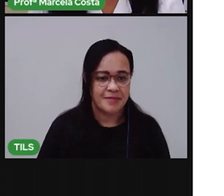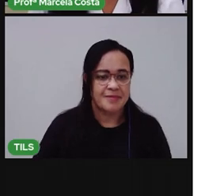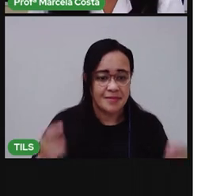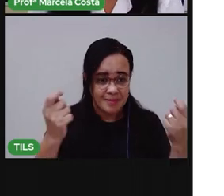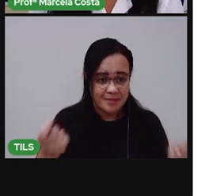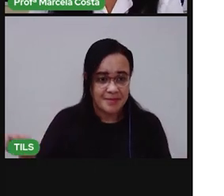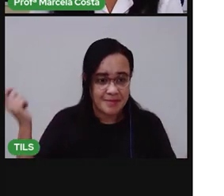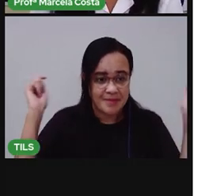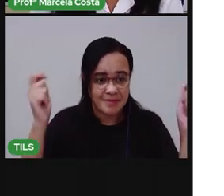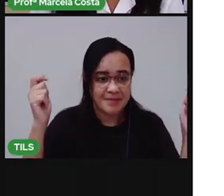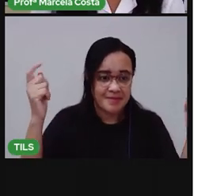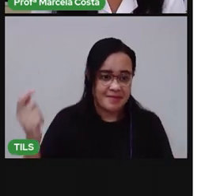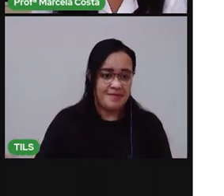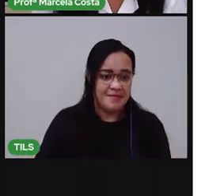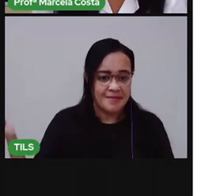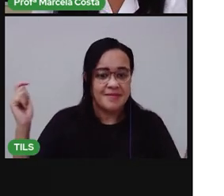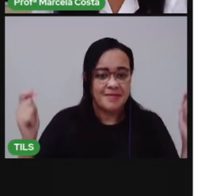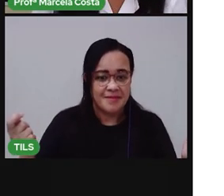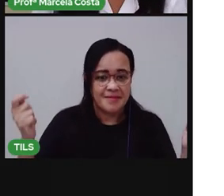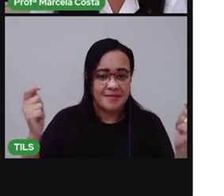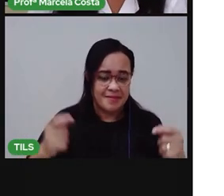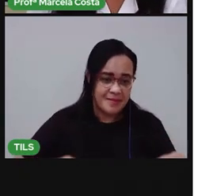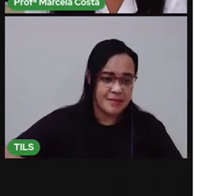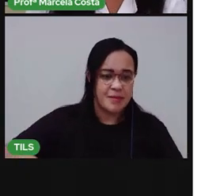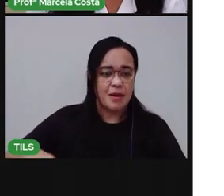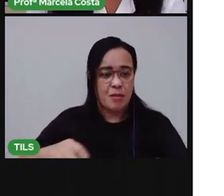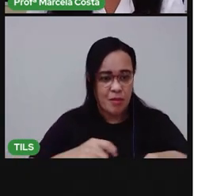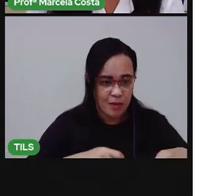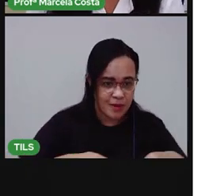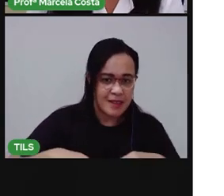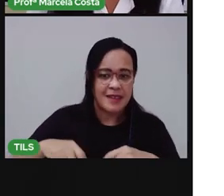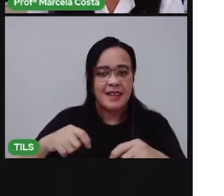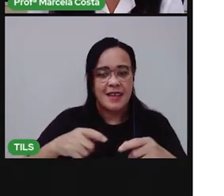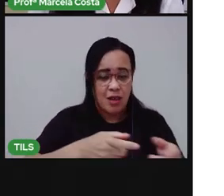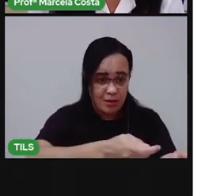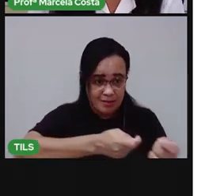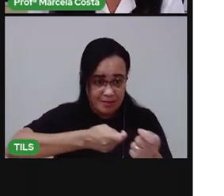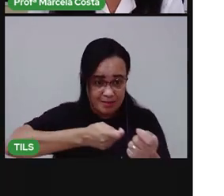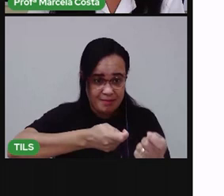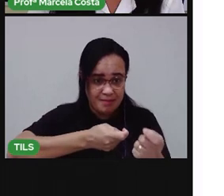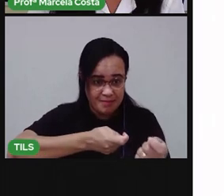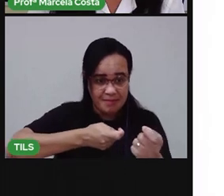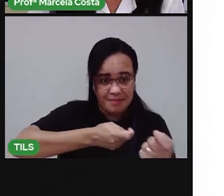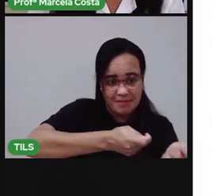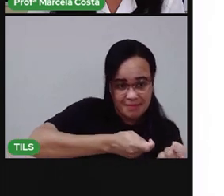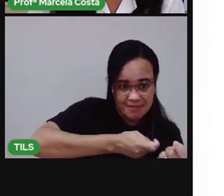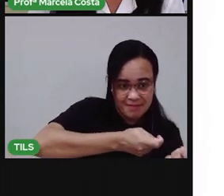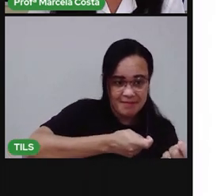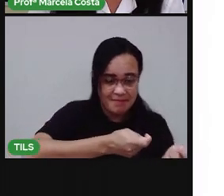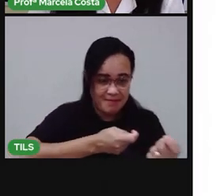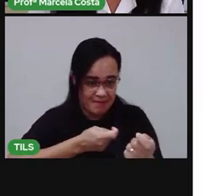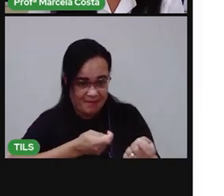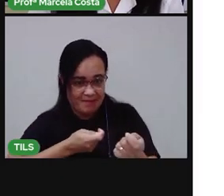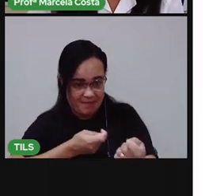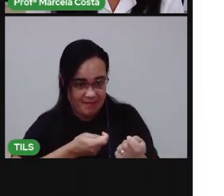Pular corda, bambolê, cabo de guerra.